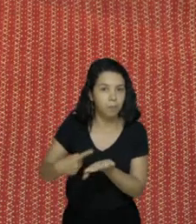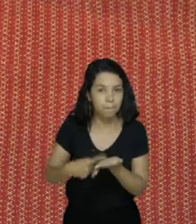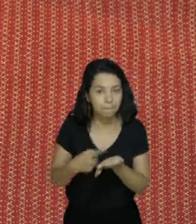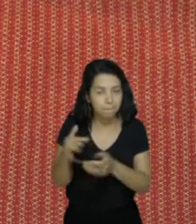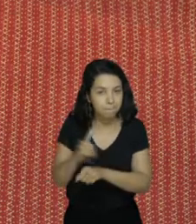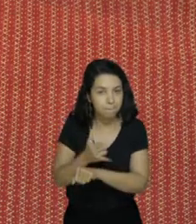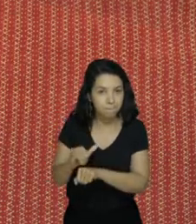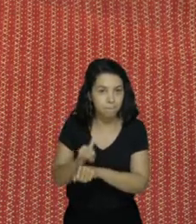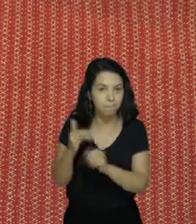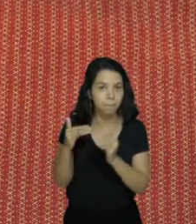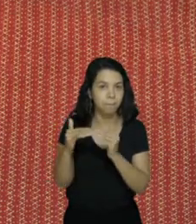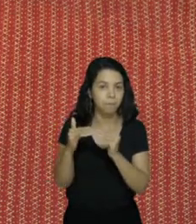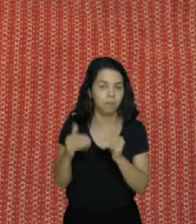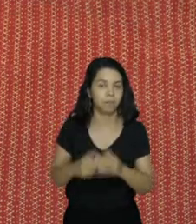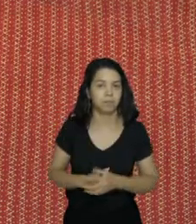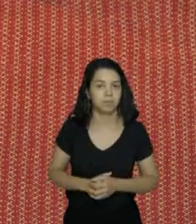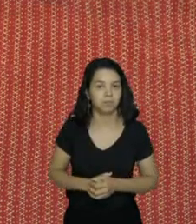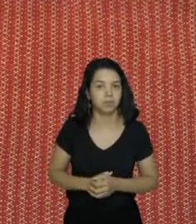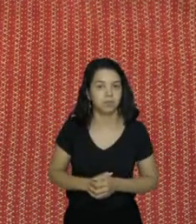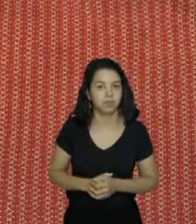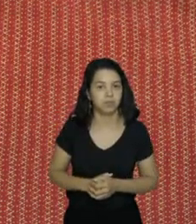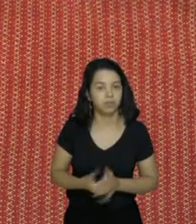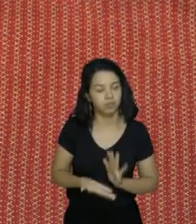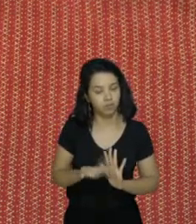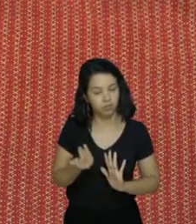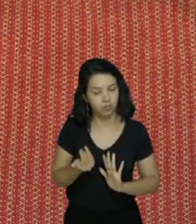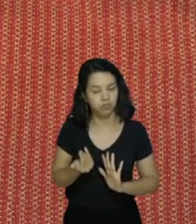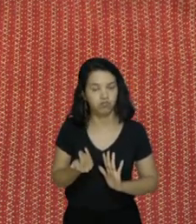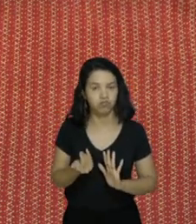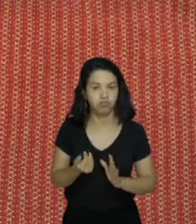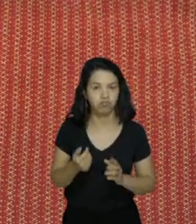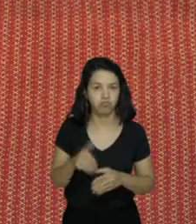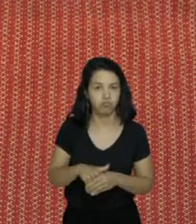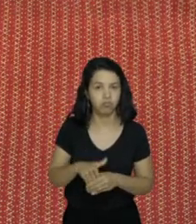entendimento. Então, beleza, tirado de pauta. Agora,